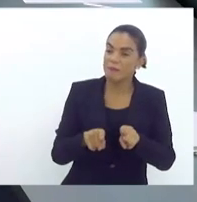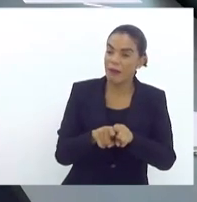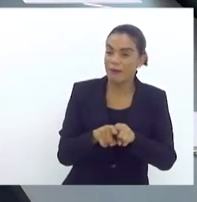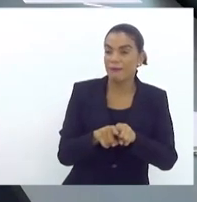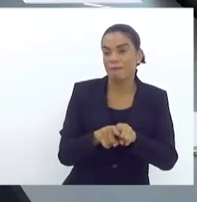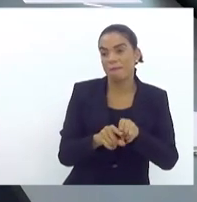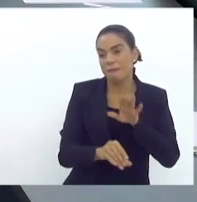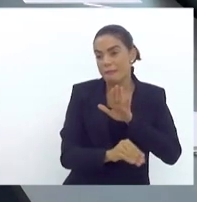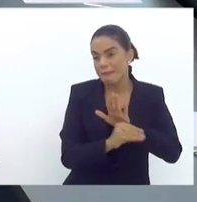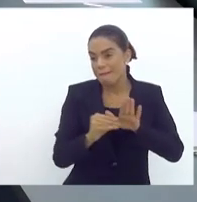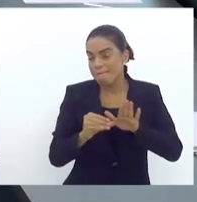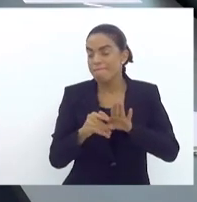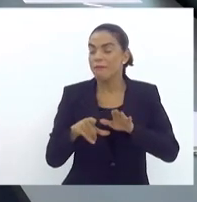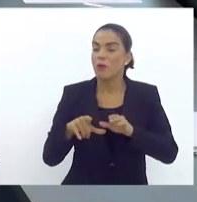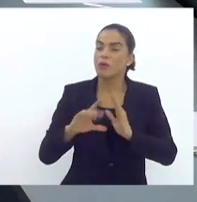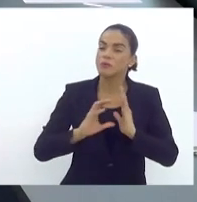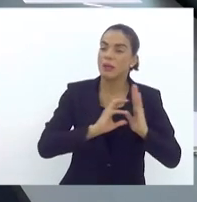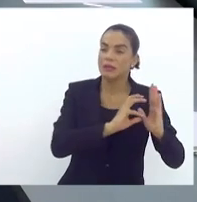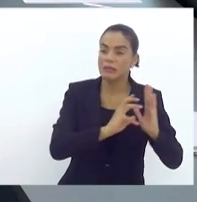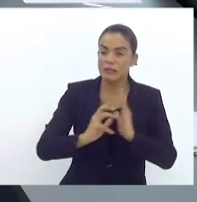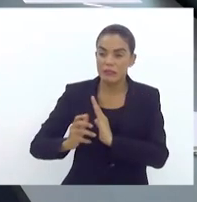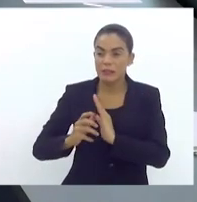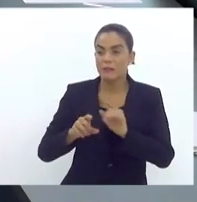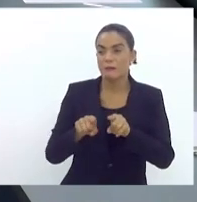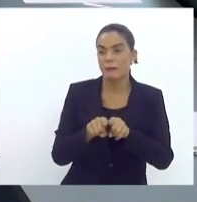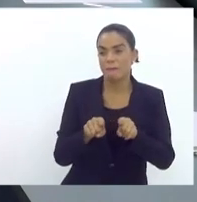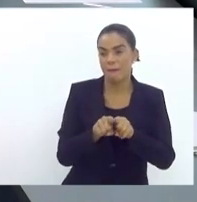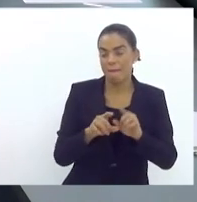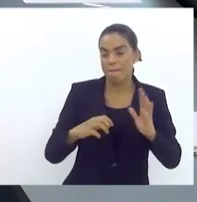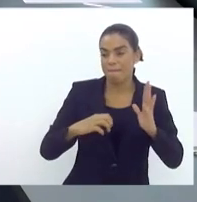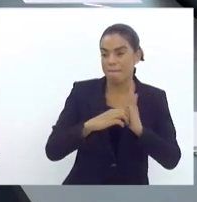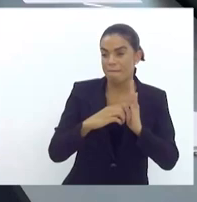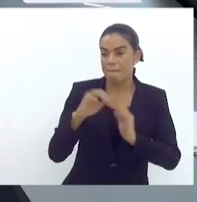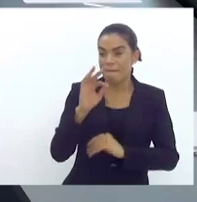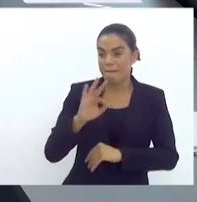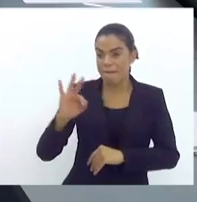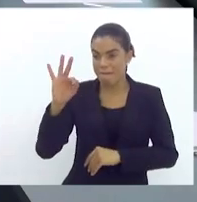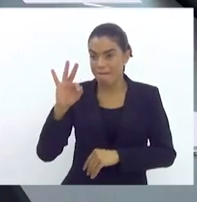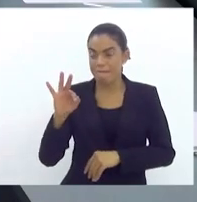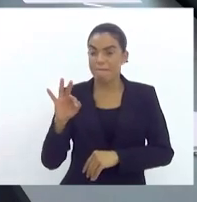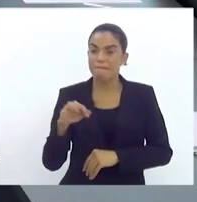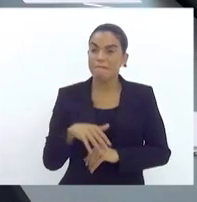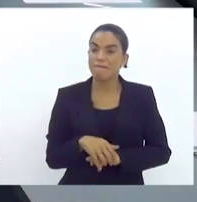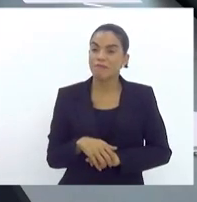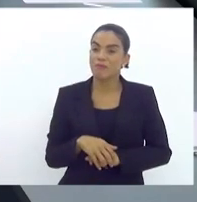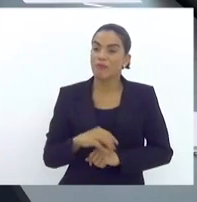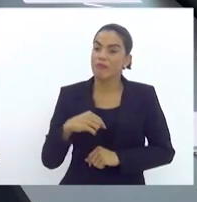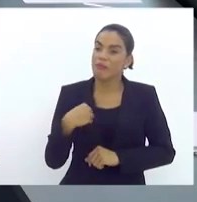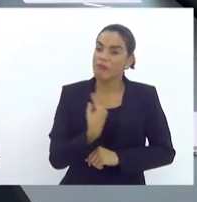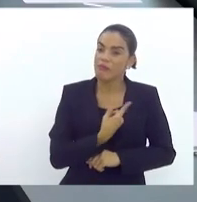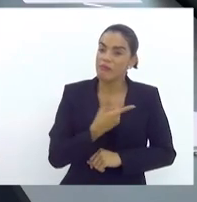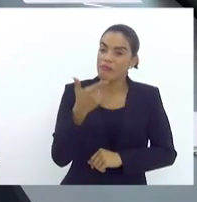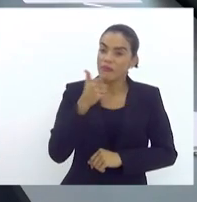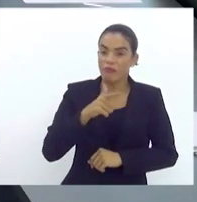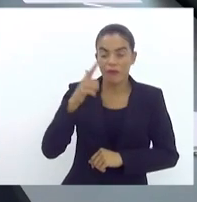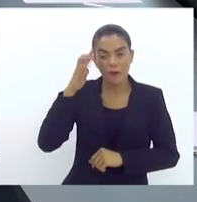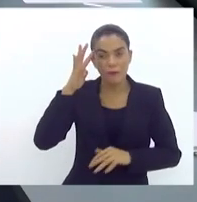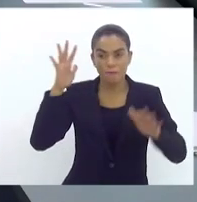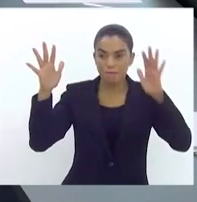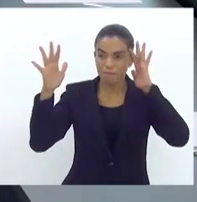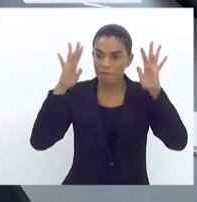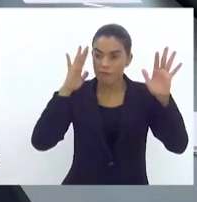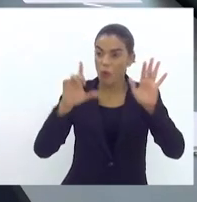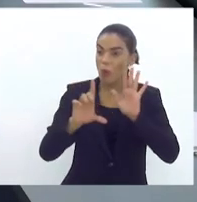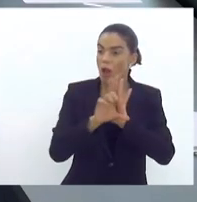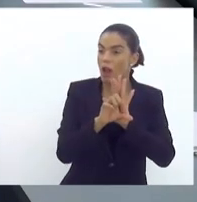as nossas bancadas e e a Câmara Federal e através de um mecanismo para que a gente possa pensar uma lei